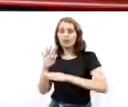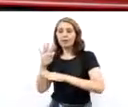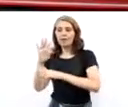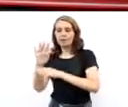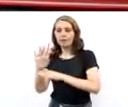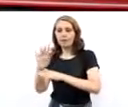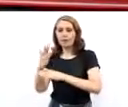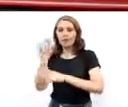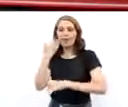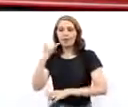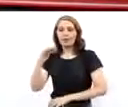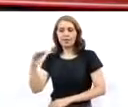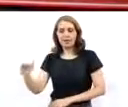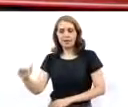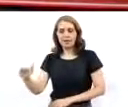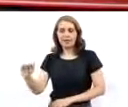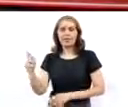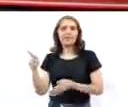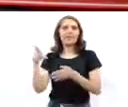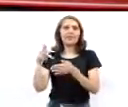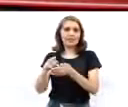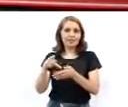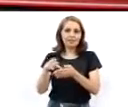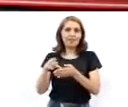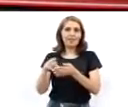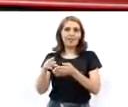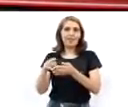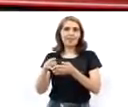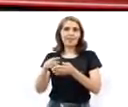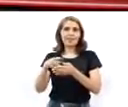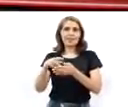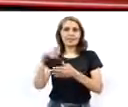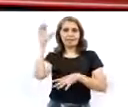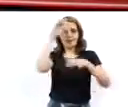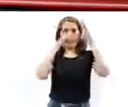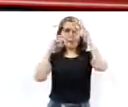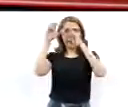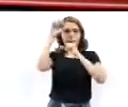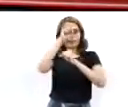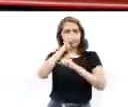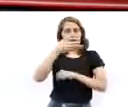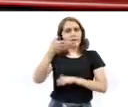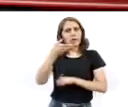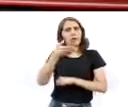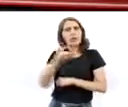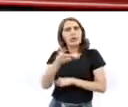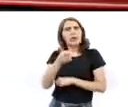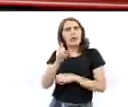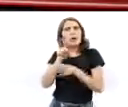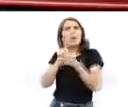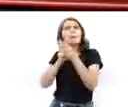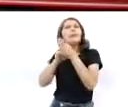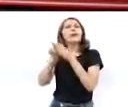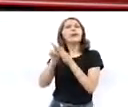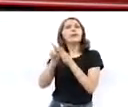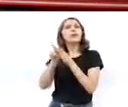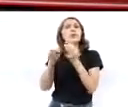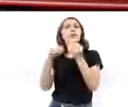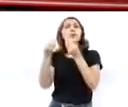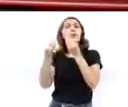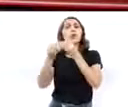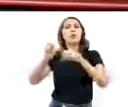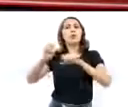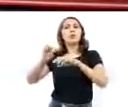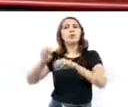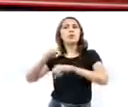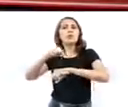crianças pudessem aprender. E eu faço uma pergunta a todos vocês que nos assistem agora. Como ensinar, então,